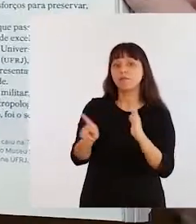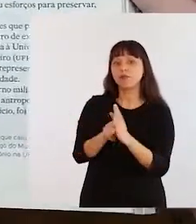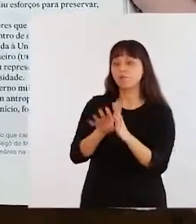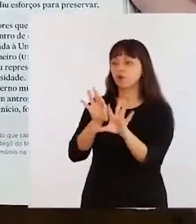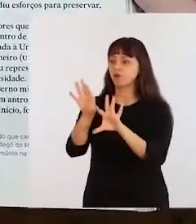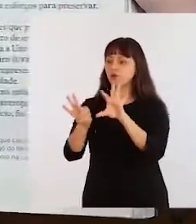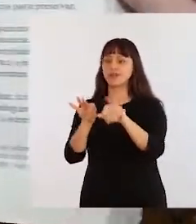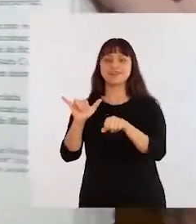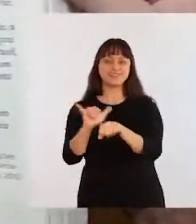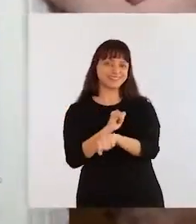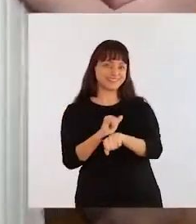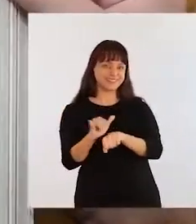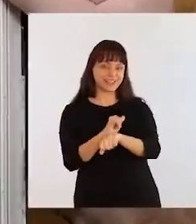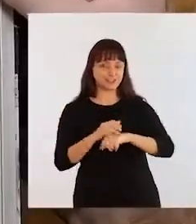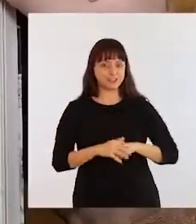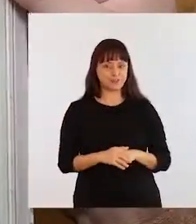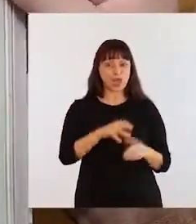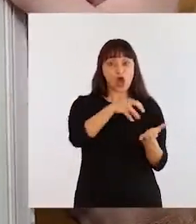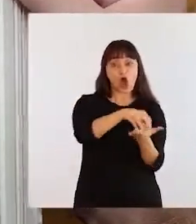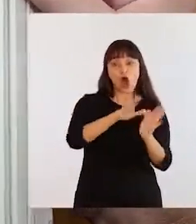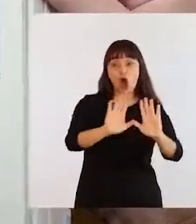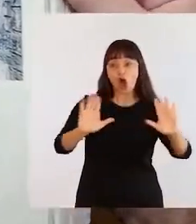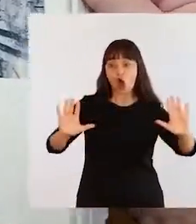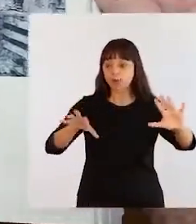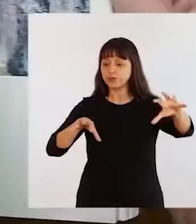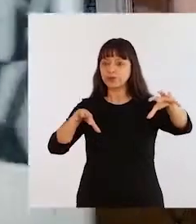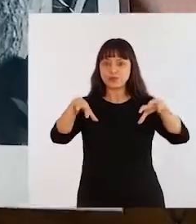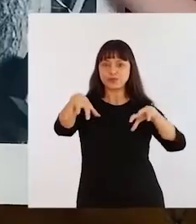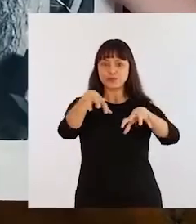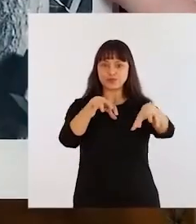de objetos carregados de história e simbologias.